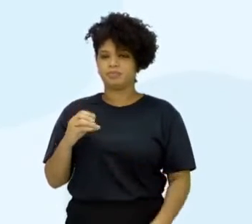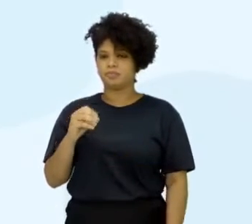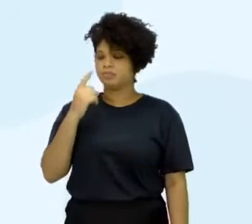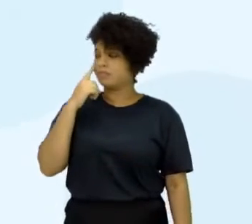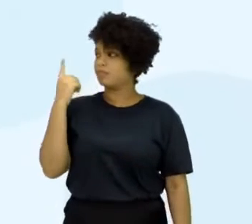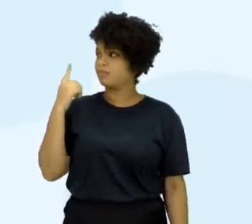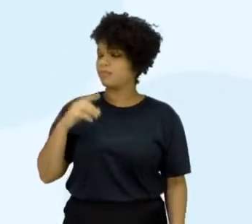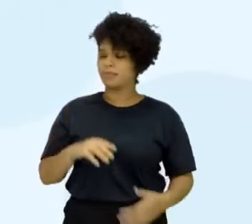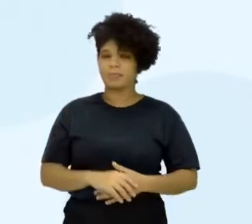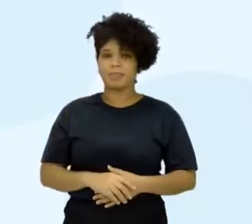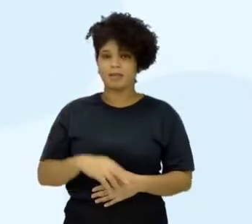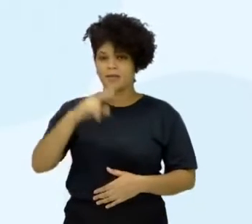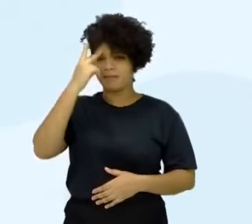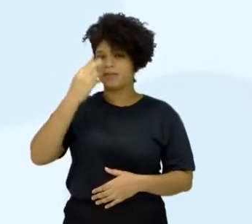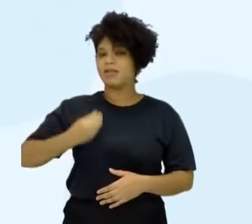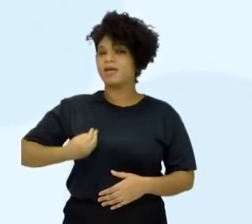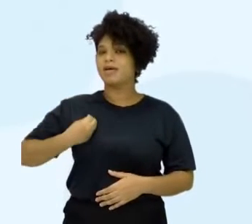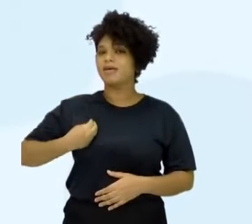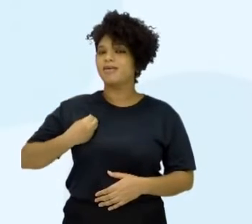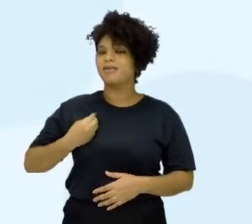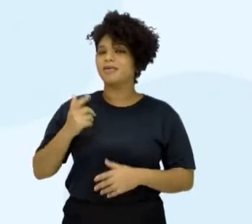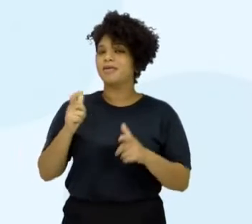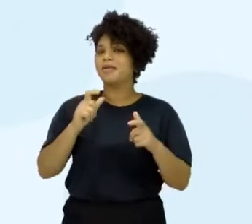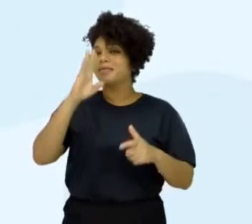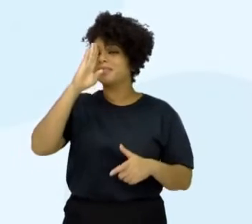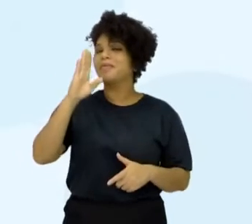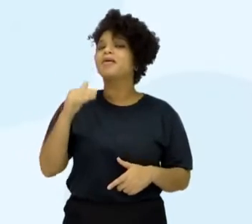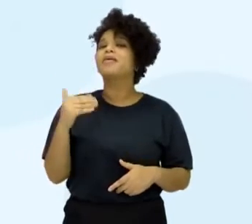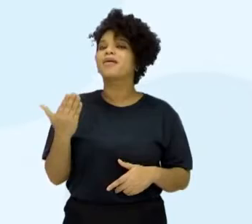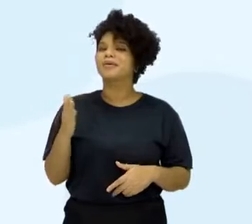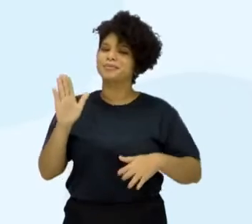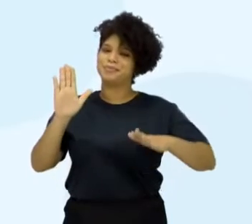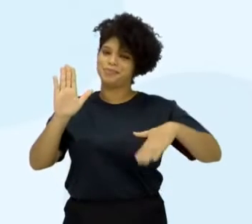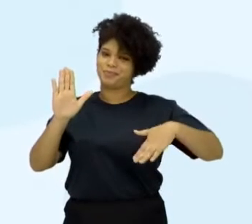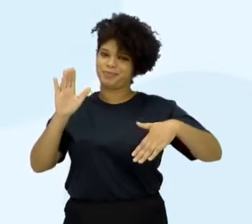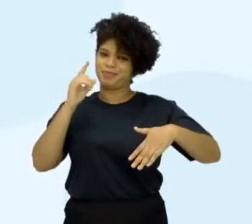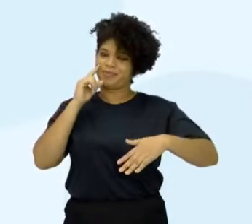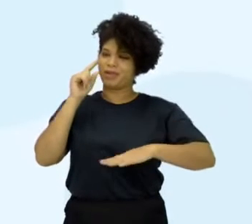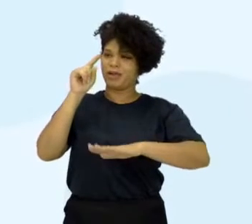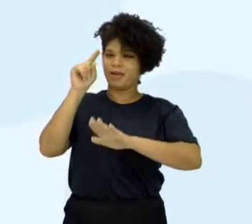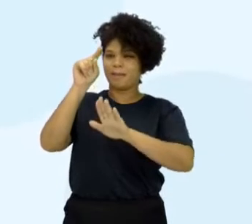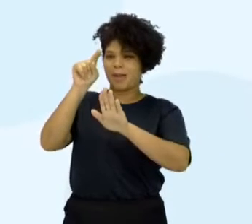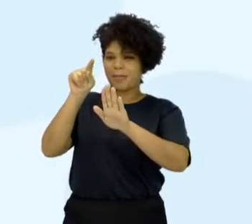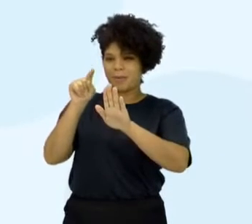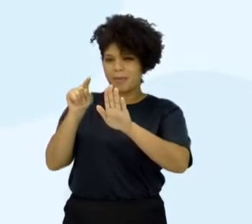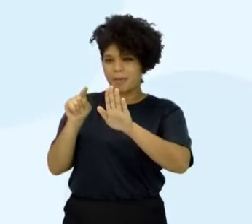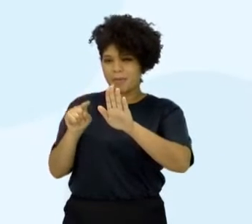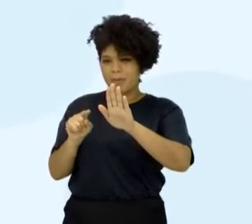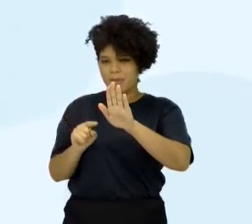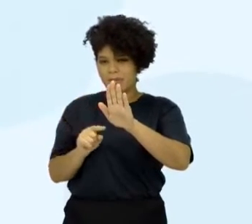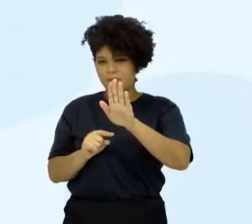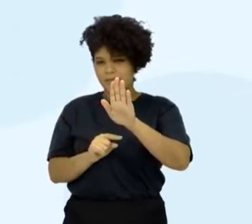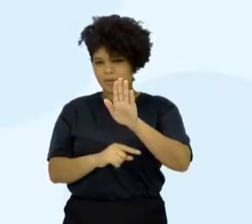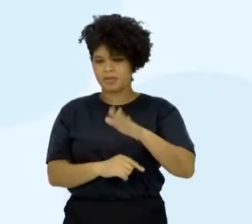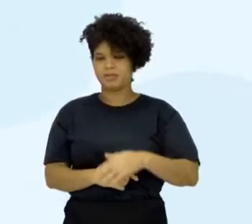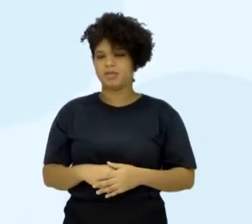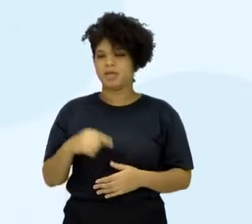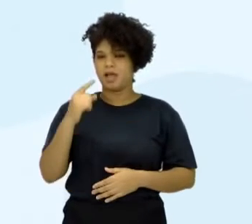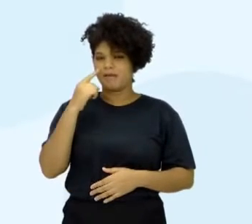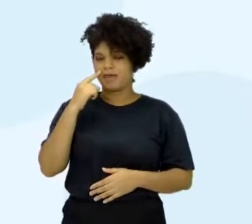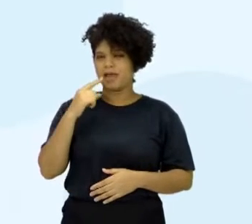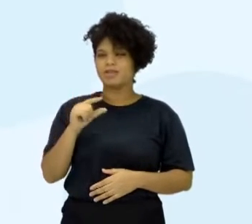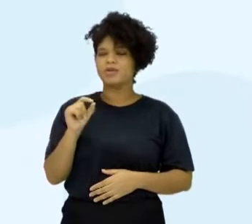das partes aí litorâneas, né, os pontos pretos são os pontos aí de povoamento, a parte marrom aí é a expansão,